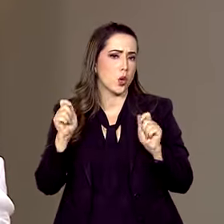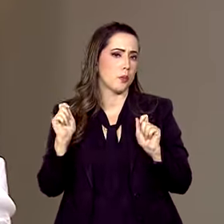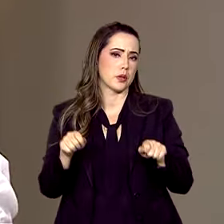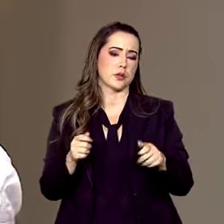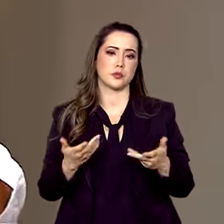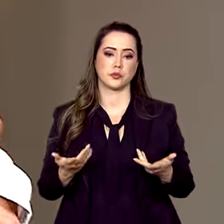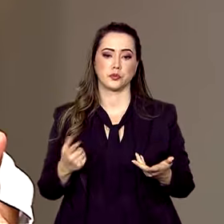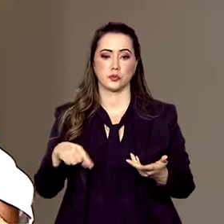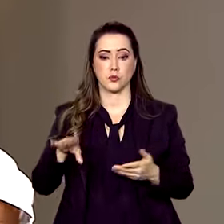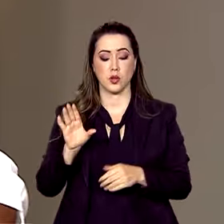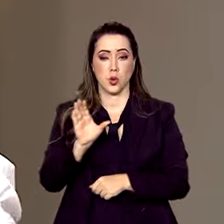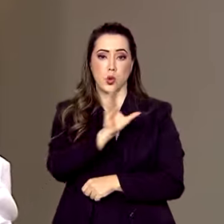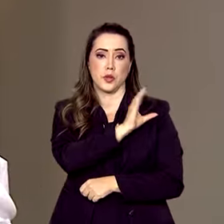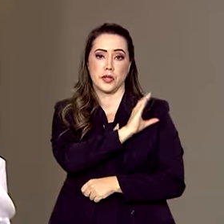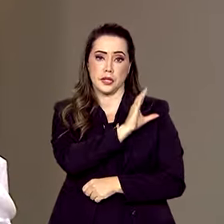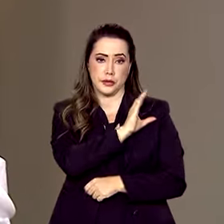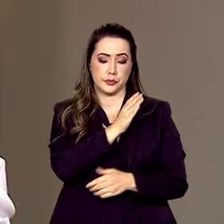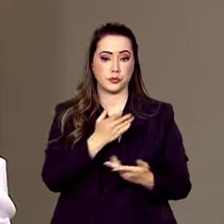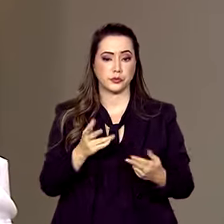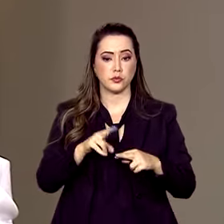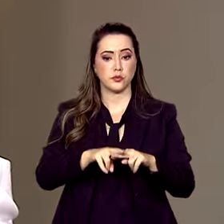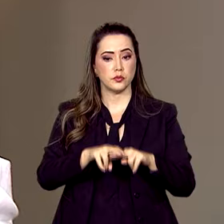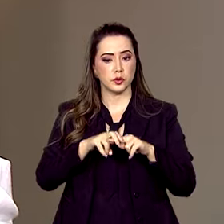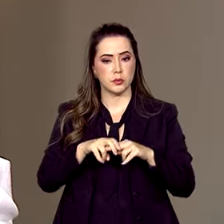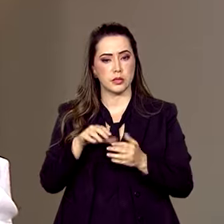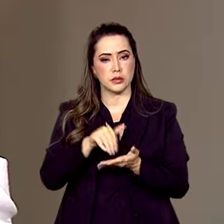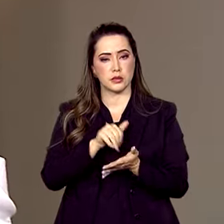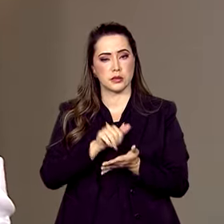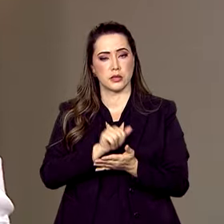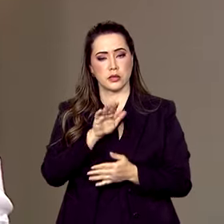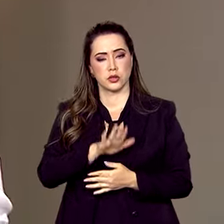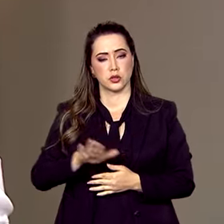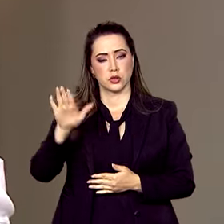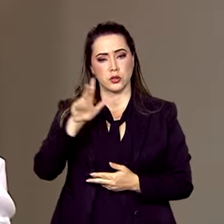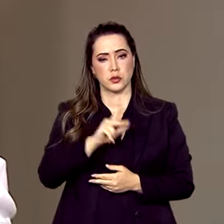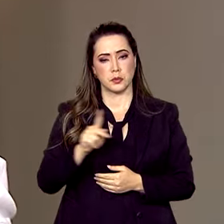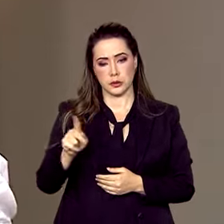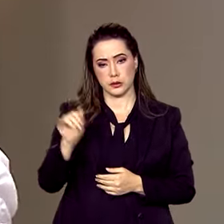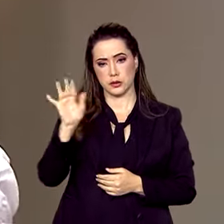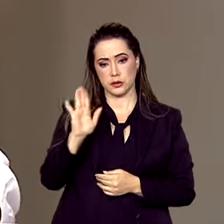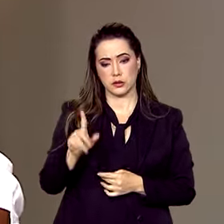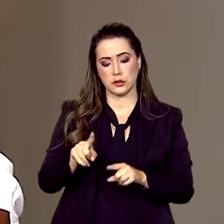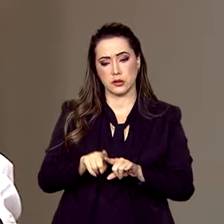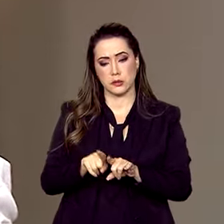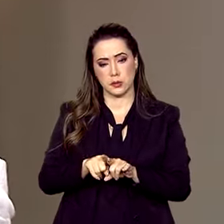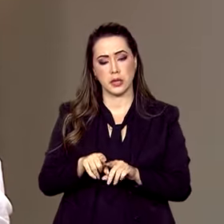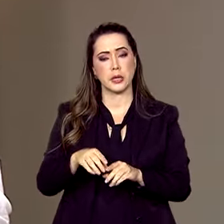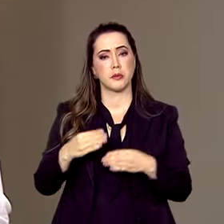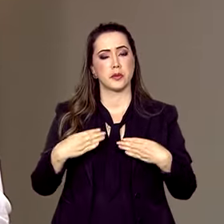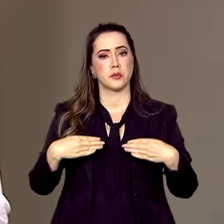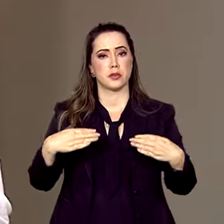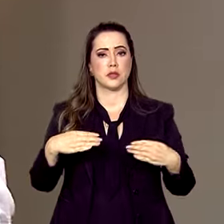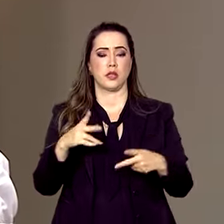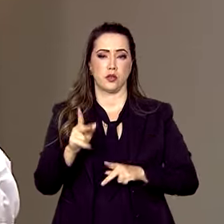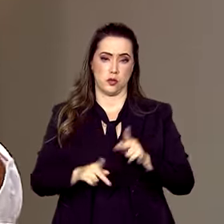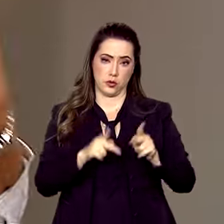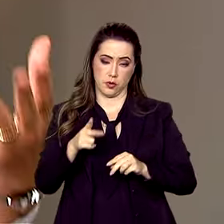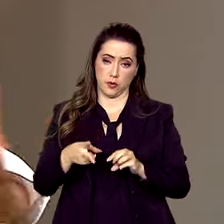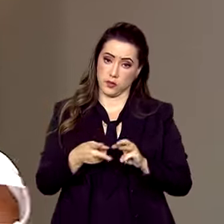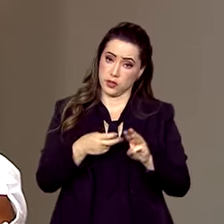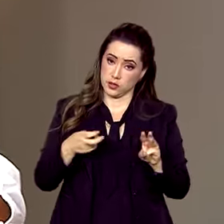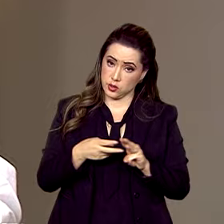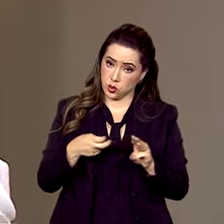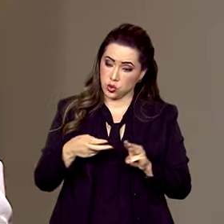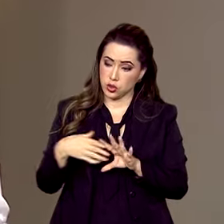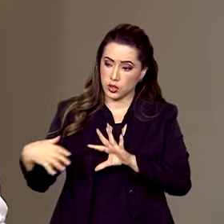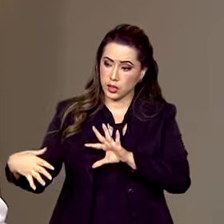possível, coordenada pela Secretaria-Geral da Presidência da República, pelo Ministério dos Povos Indígenas e que